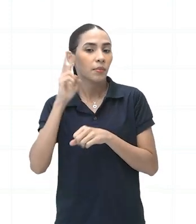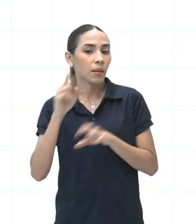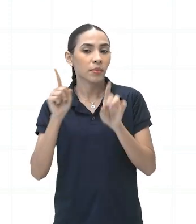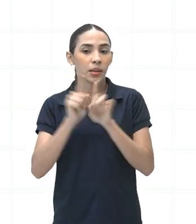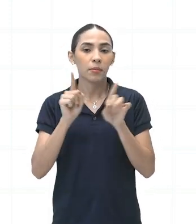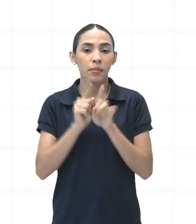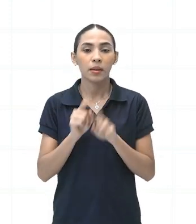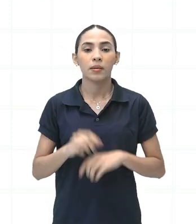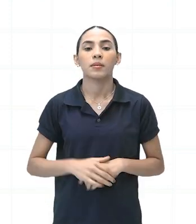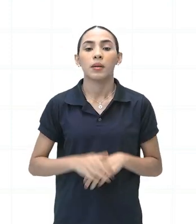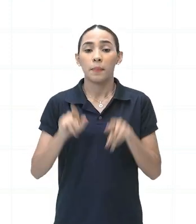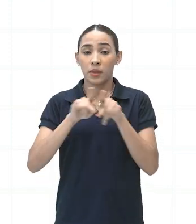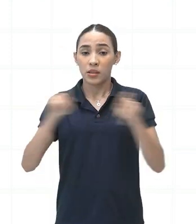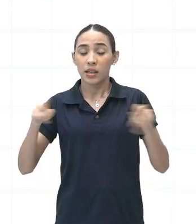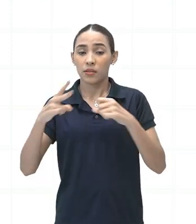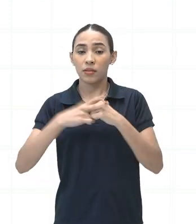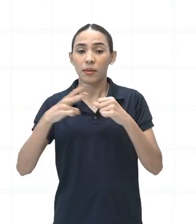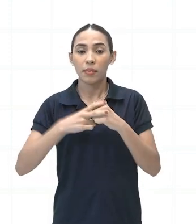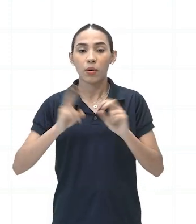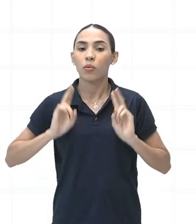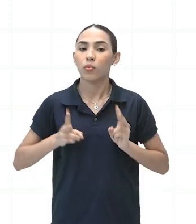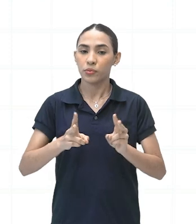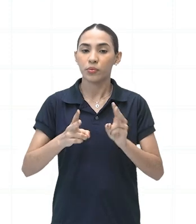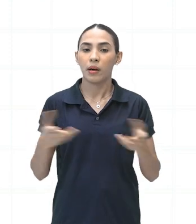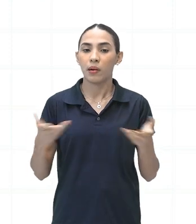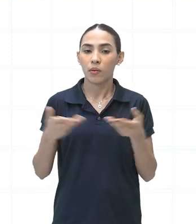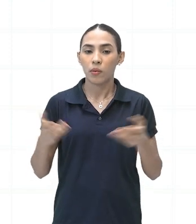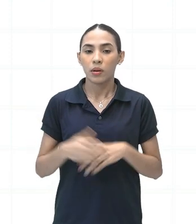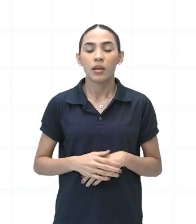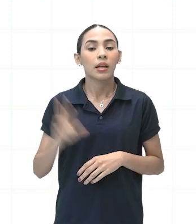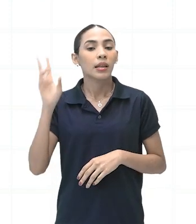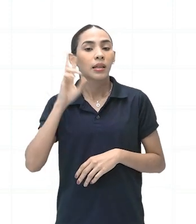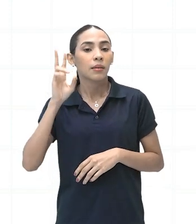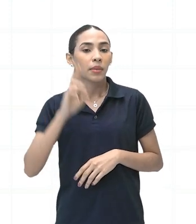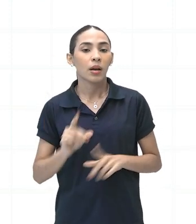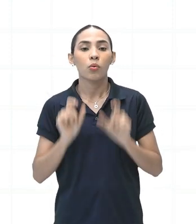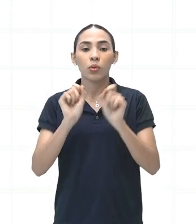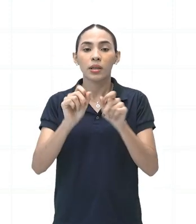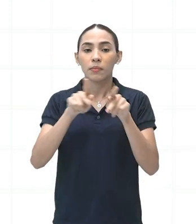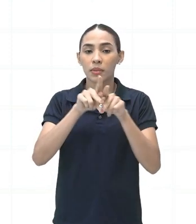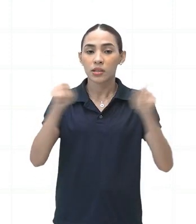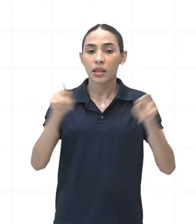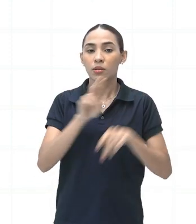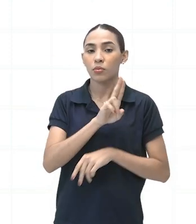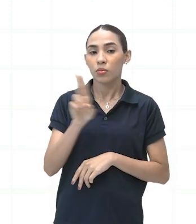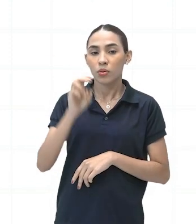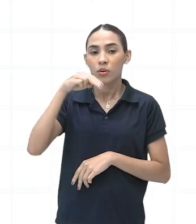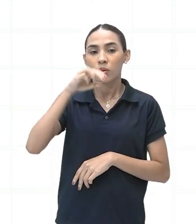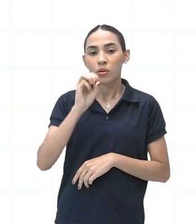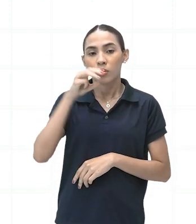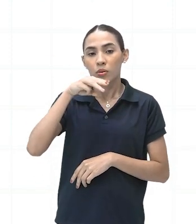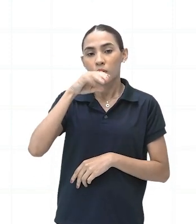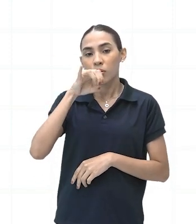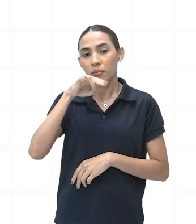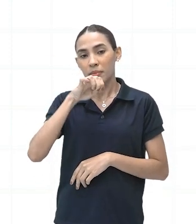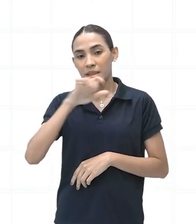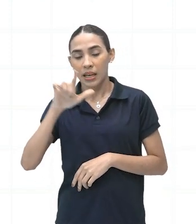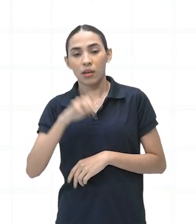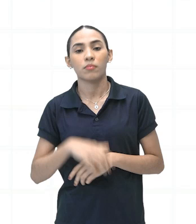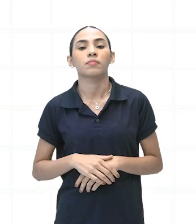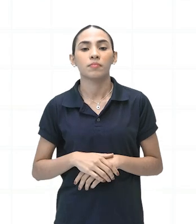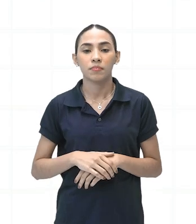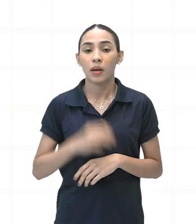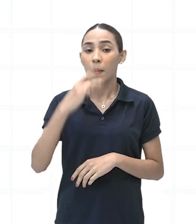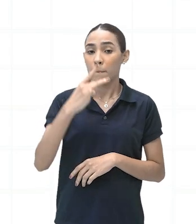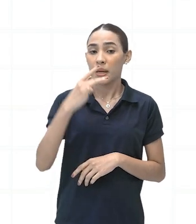o que é o predicado verbal. Vamos avançar agora para relembrar o que é o predicado nominal. E o predicado nominal, pessoal, com